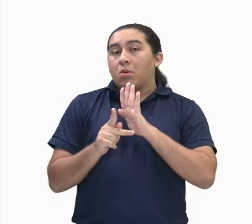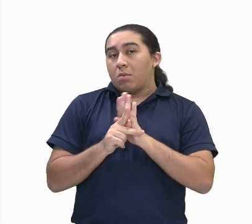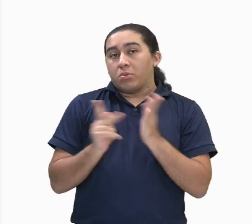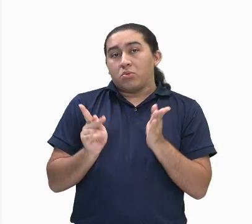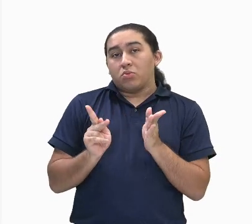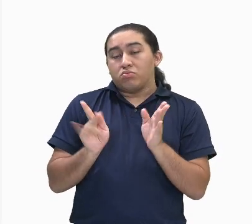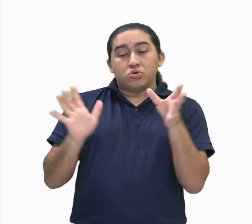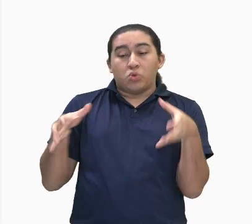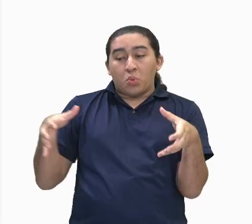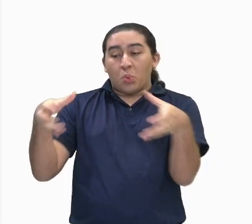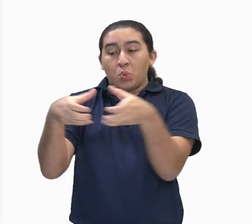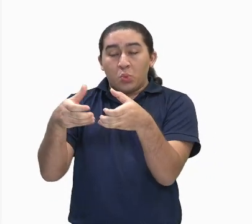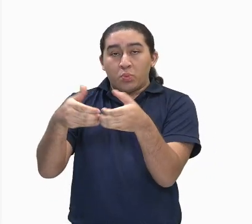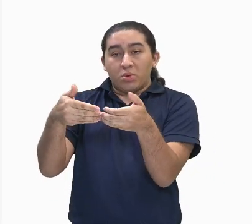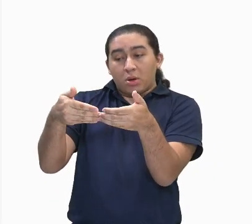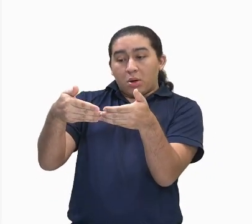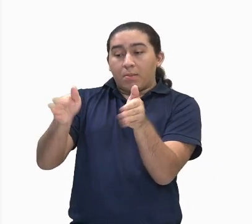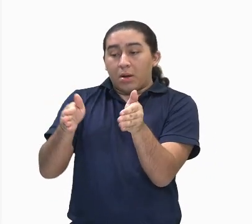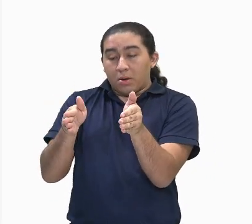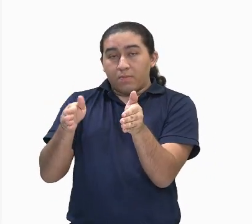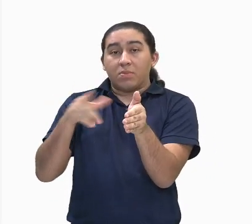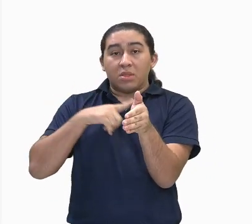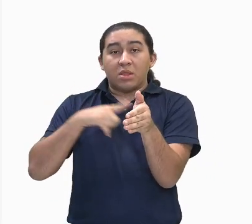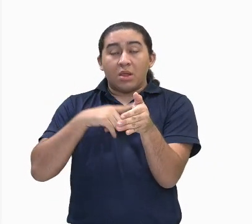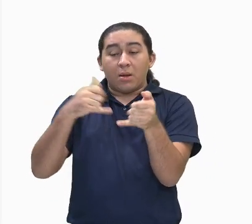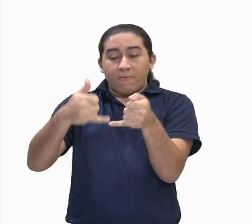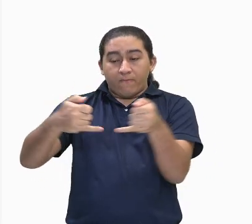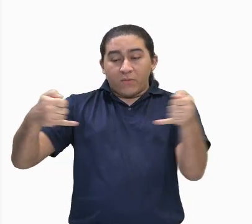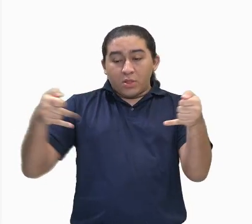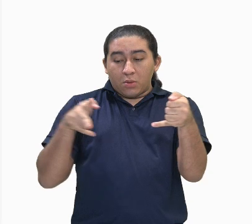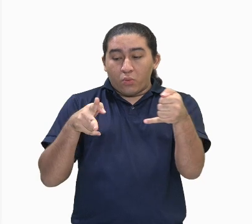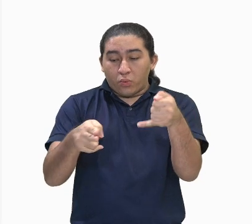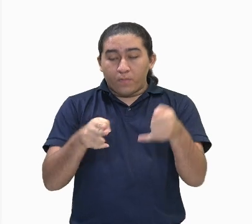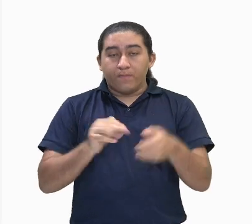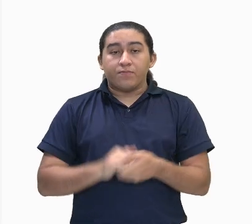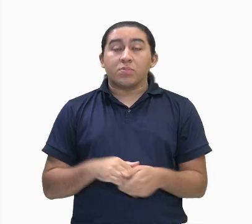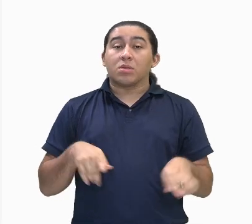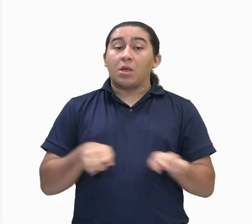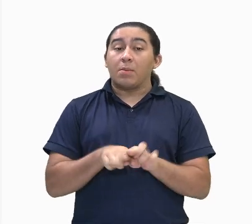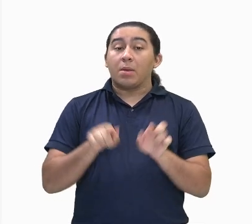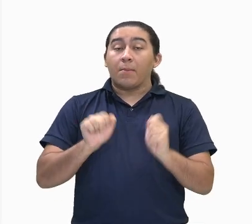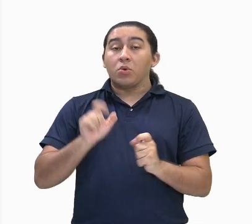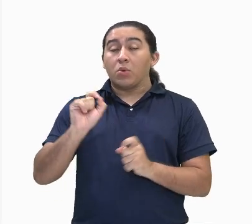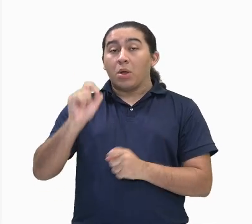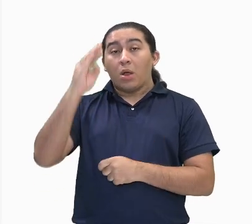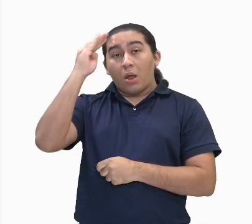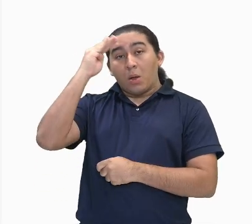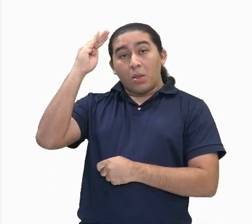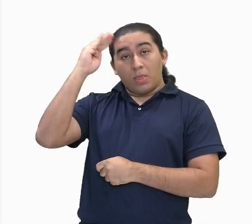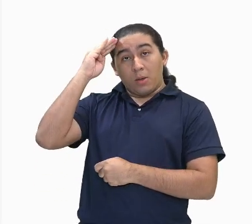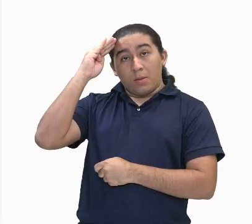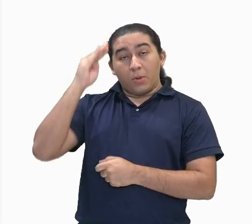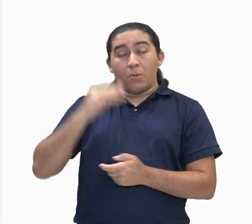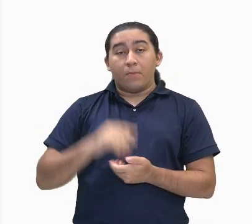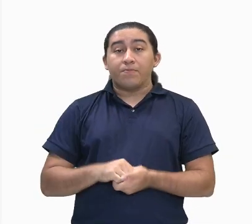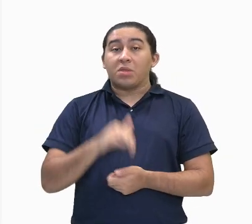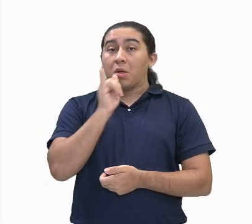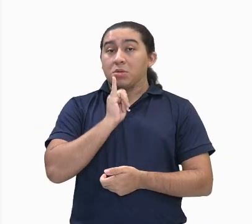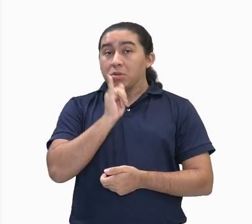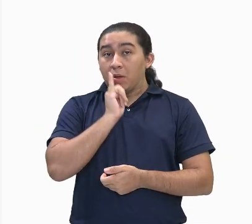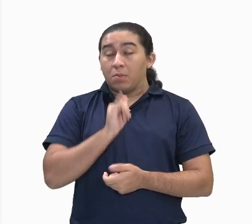coletivo, social. Os ritos também podem ser acadêmicos. São, por exemplo,